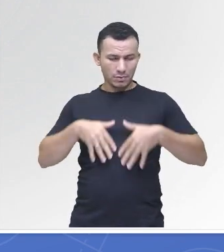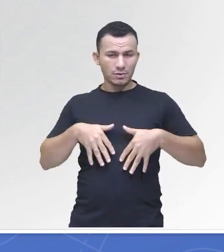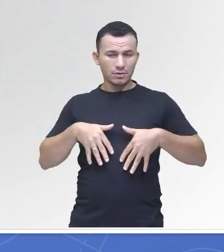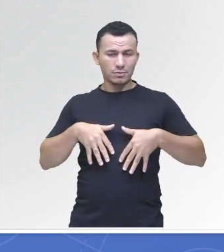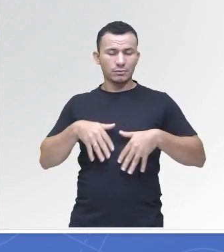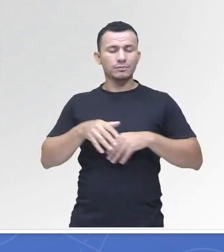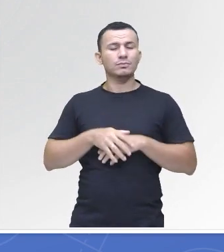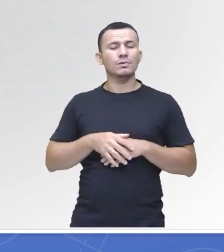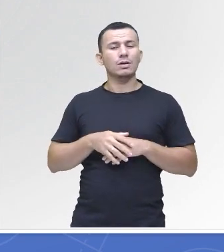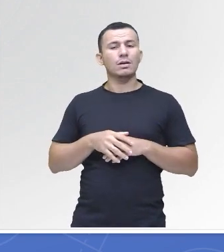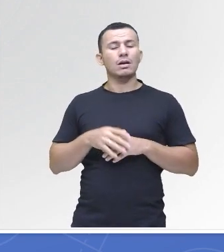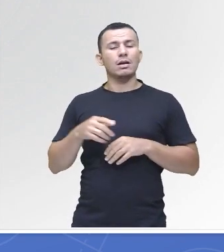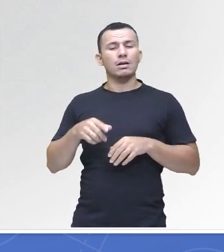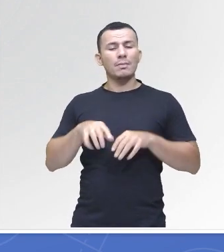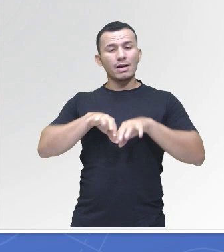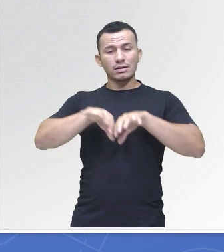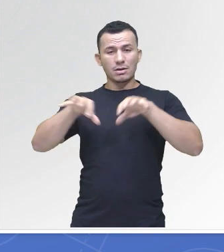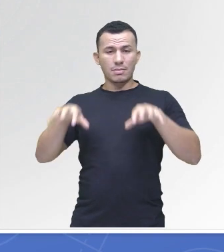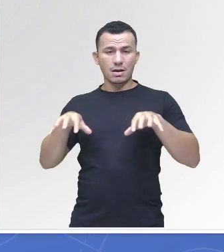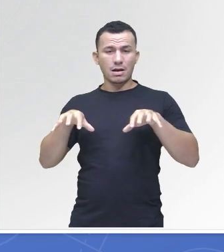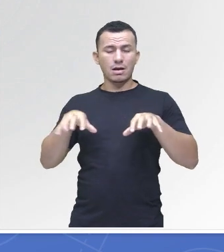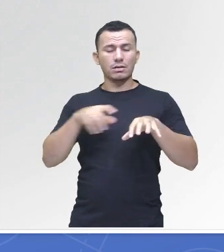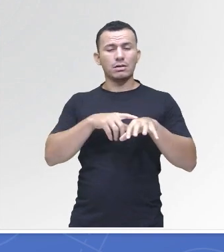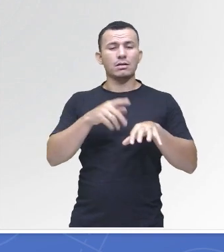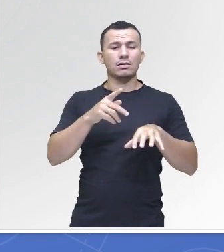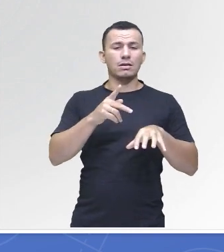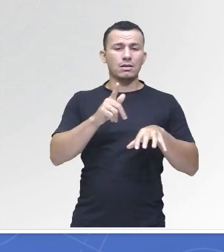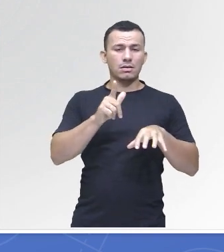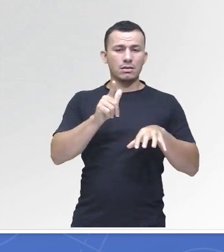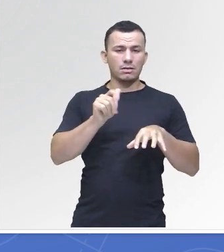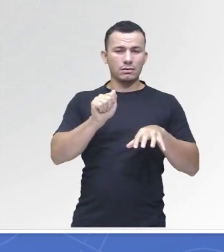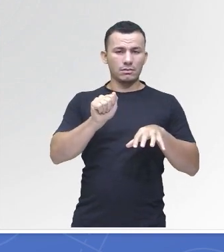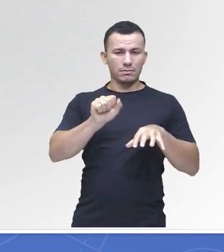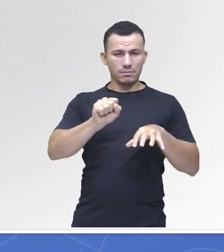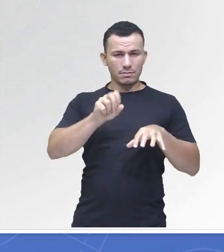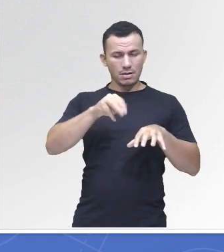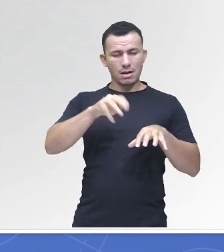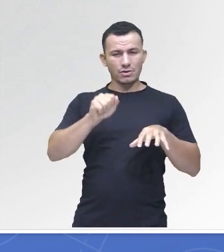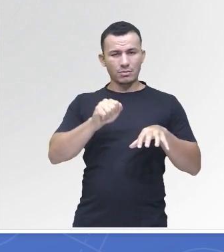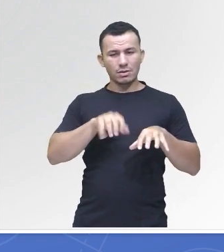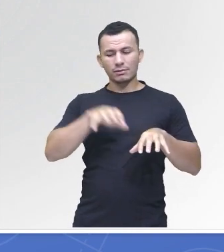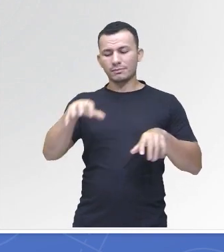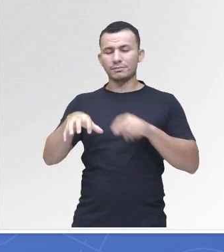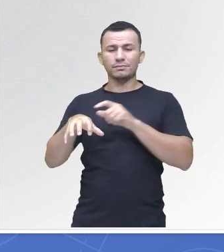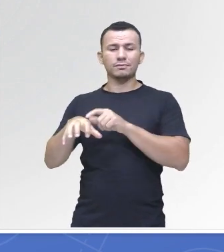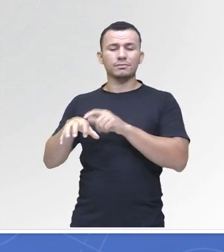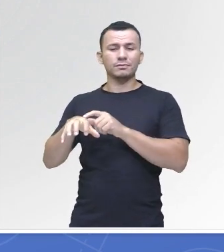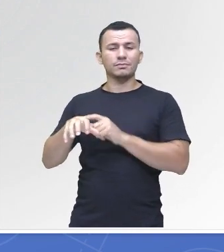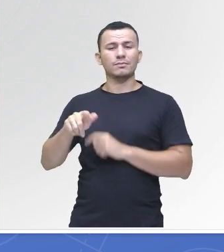região líquida que vai levar as substâncias, glóbulos brancos, que são os monócitos,